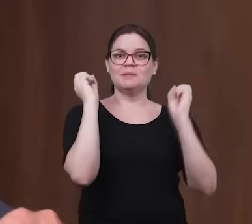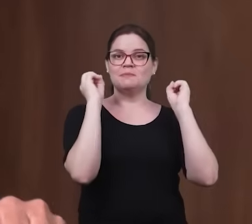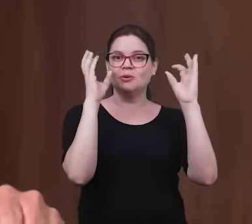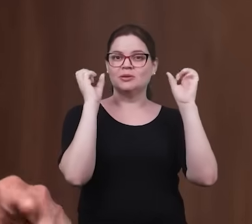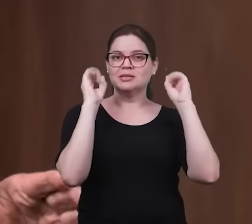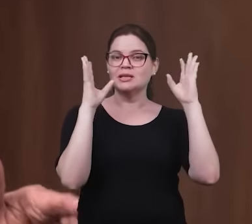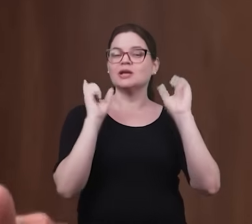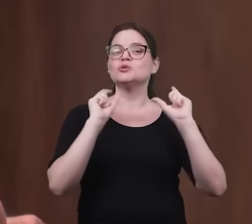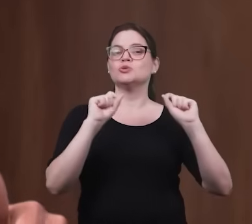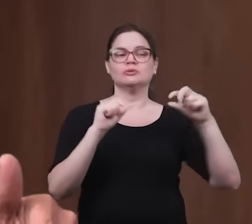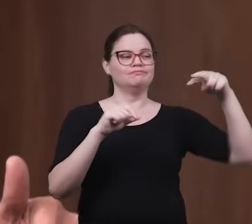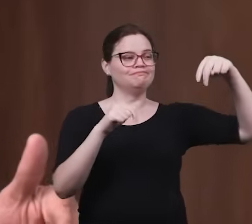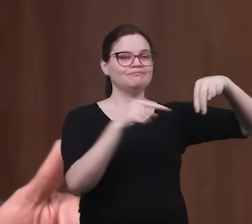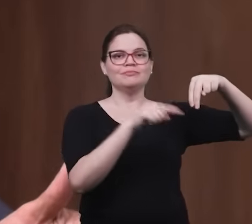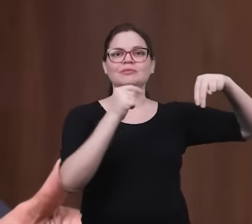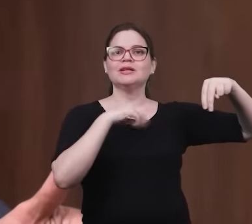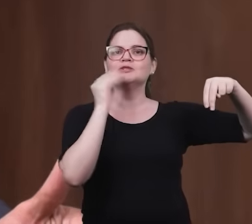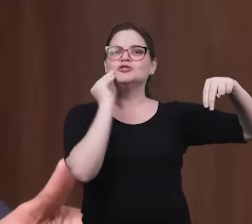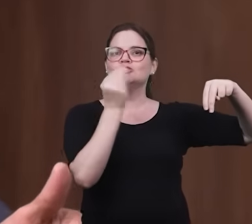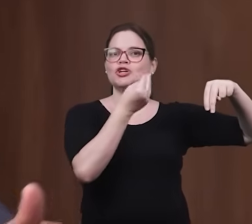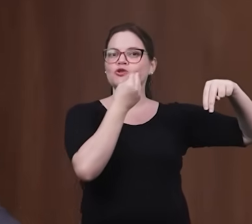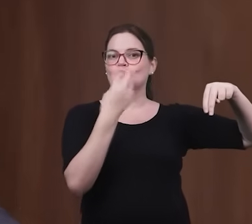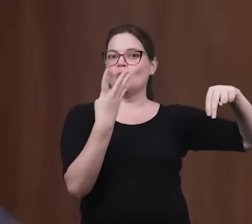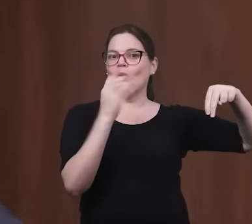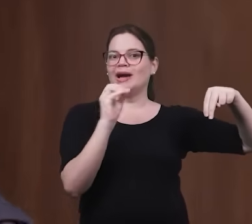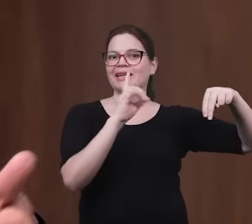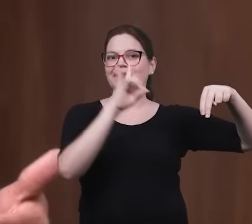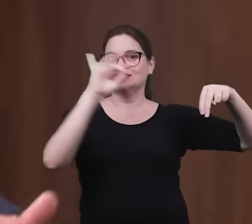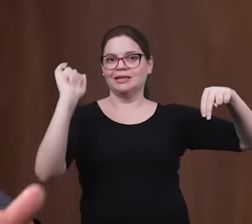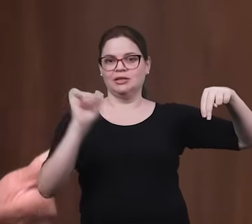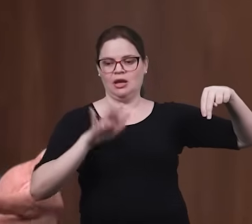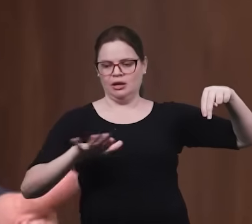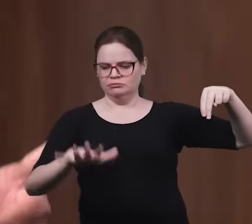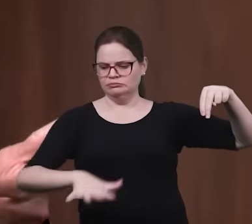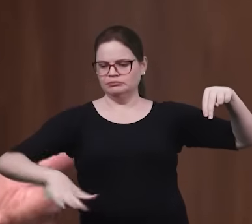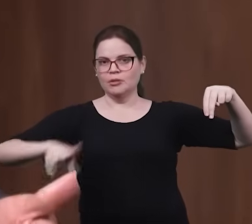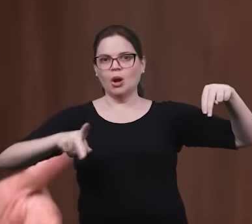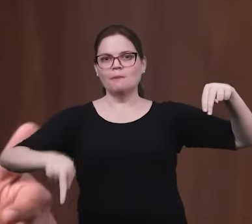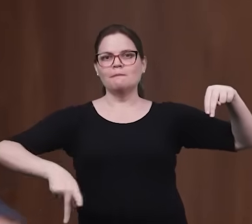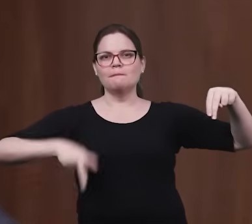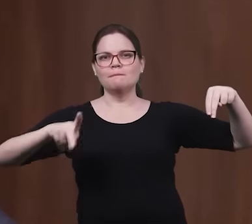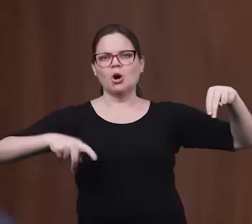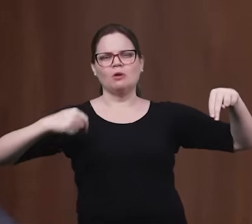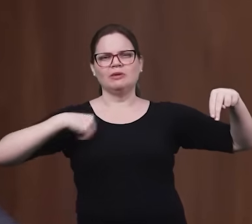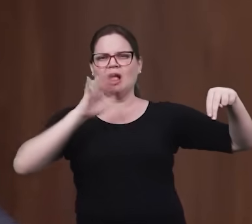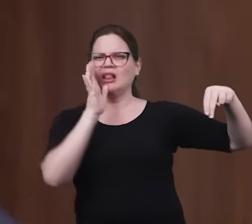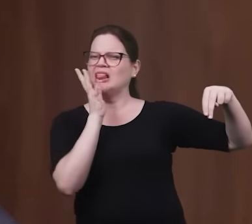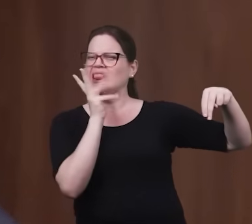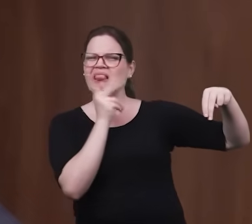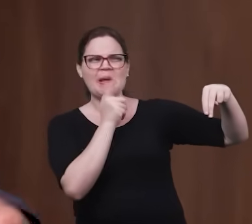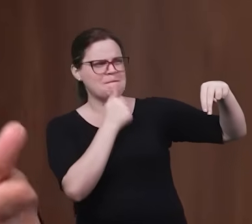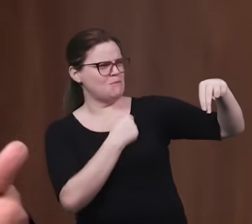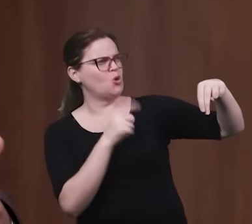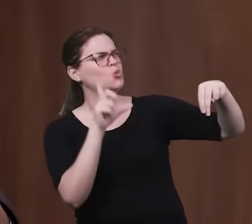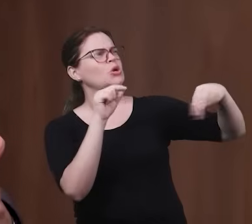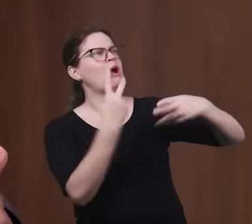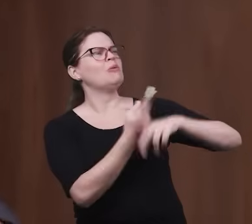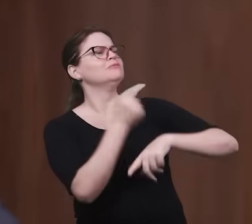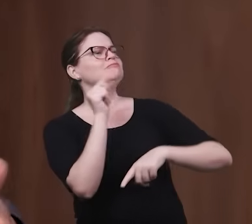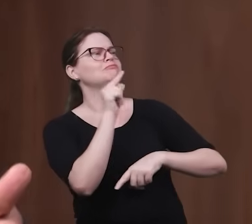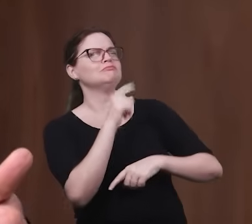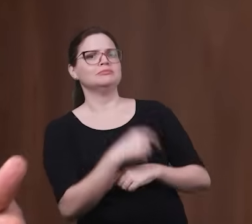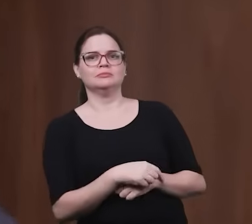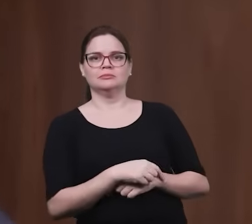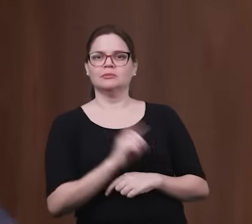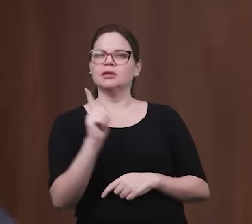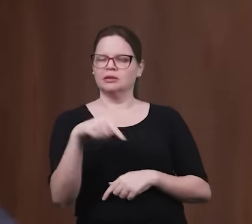E começou o povo a murmurar e dizer: o que foi feito deste Moisés? Está em Êxodo 32,